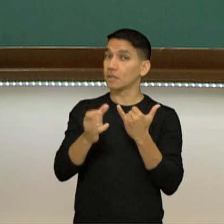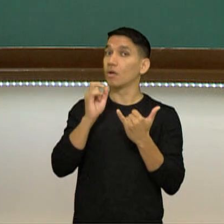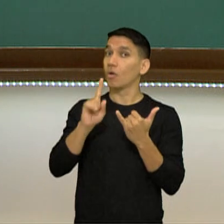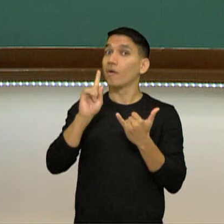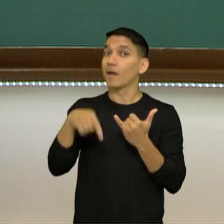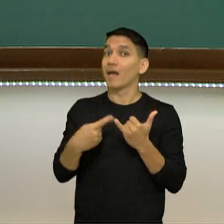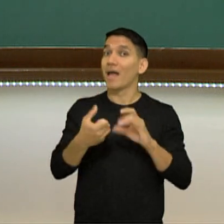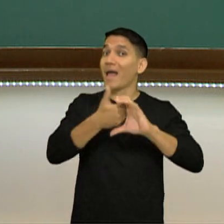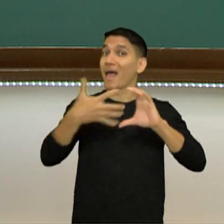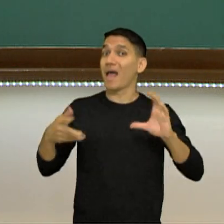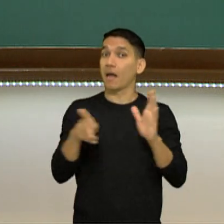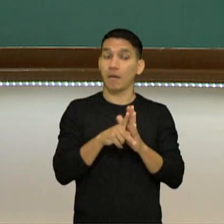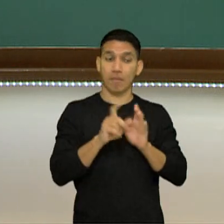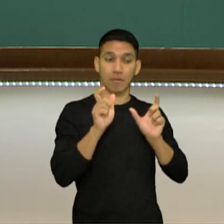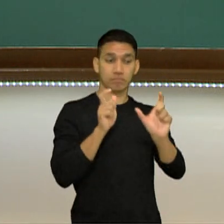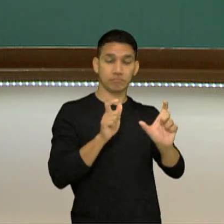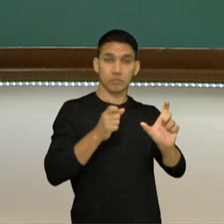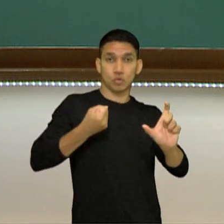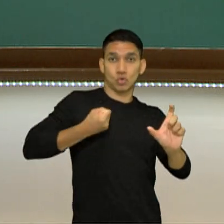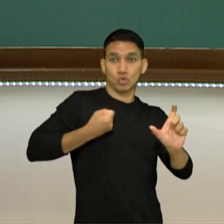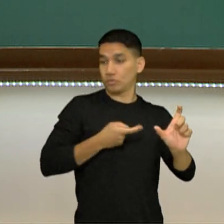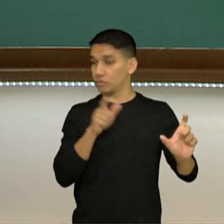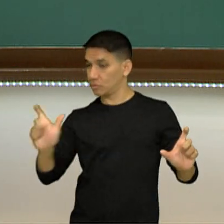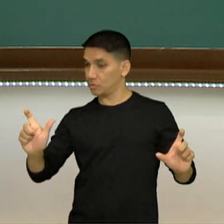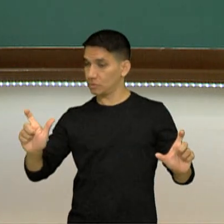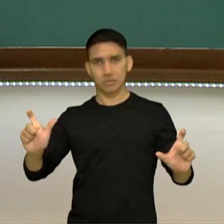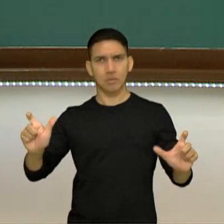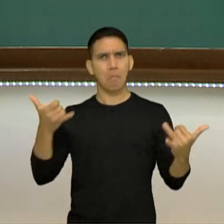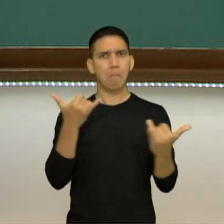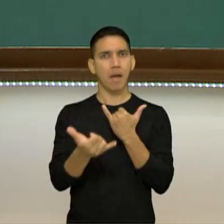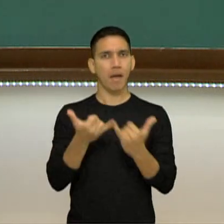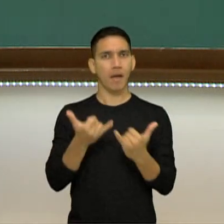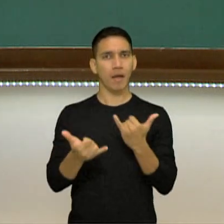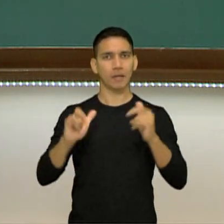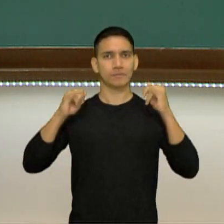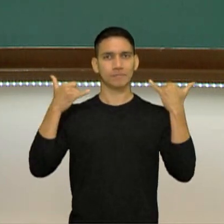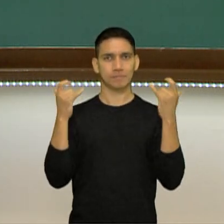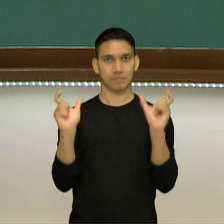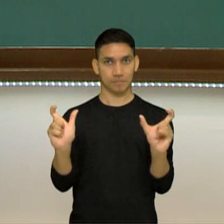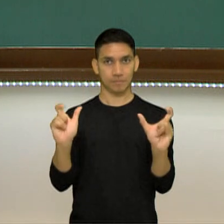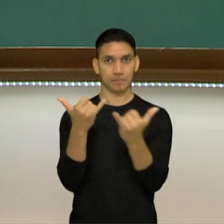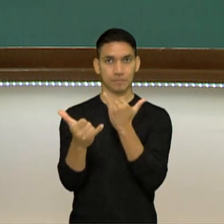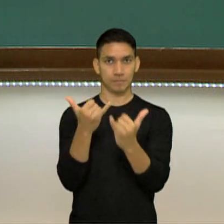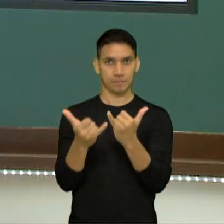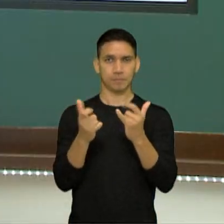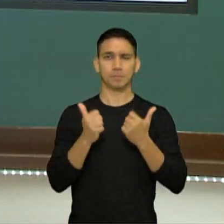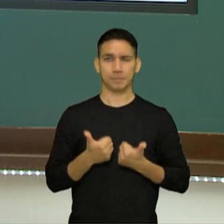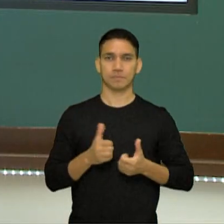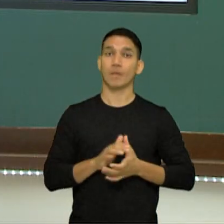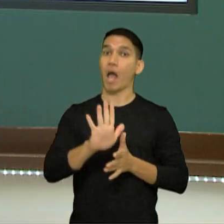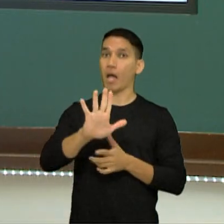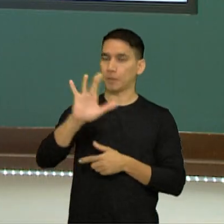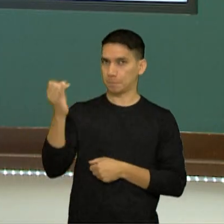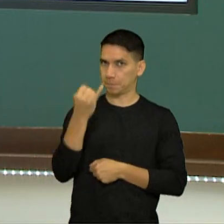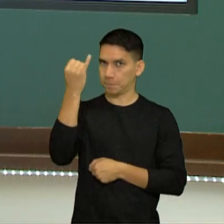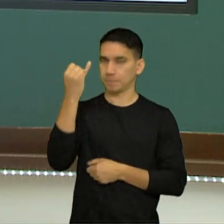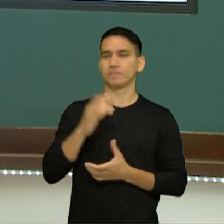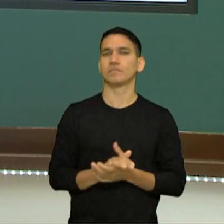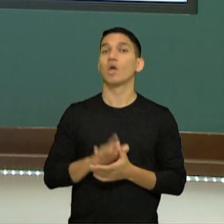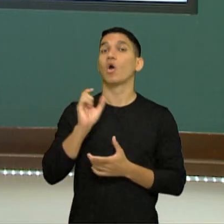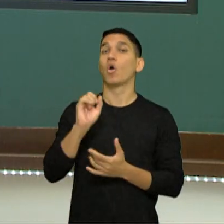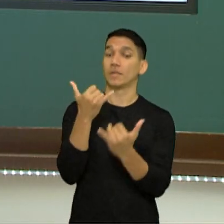que torna algo parecido com outra coisa. Então, se eu tenho lá monômios semelhantes, que é a ideia que eu quero desenvolver hoje, eu tenho